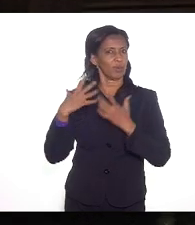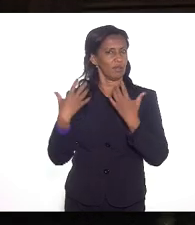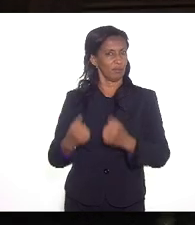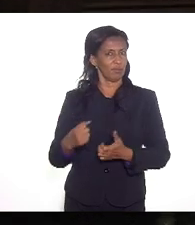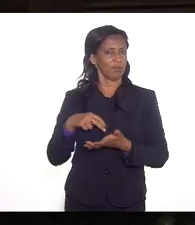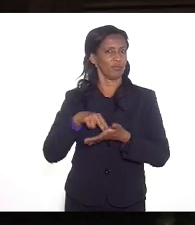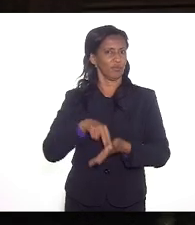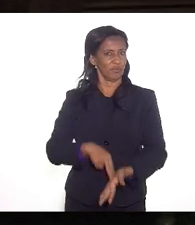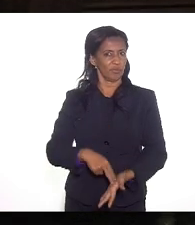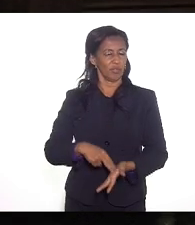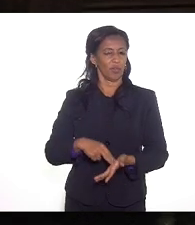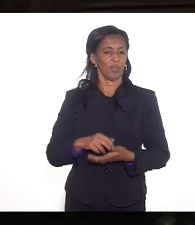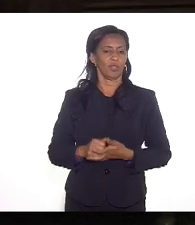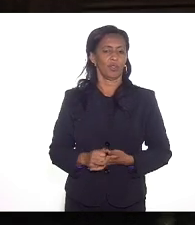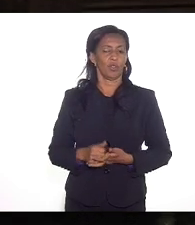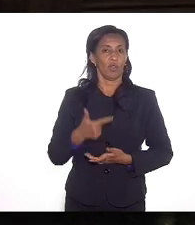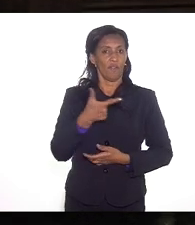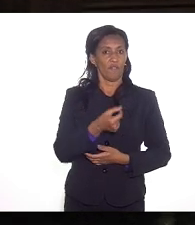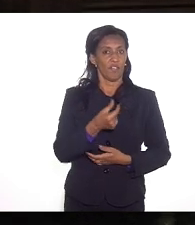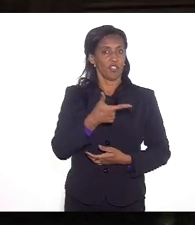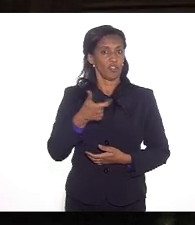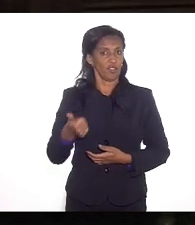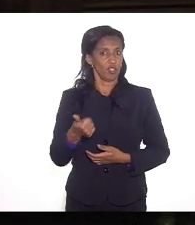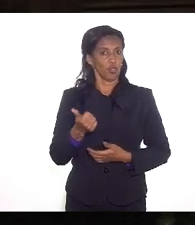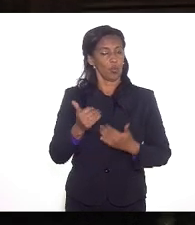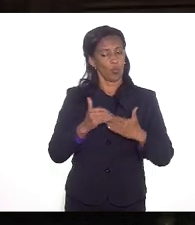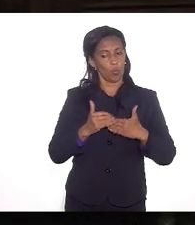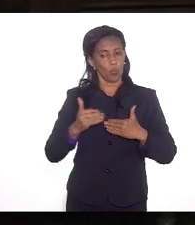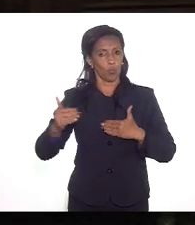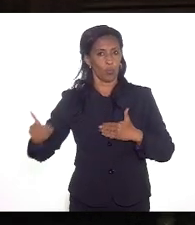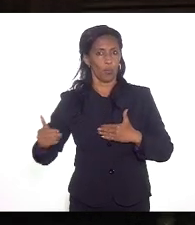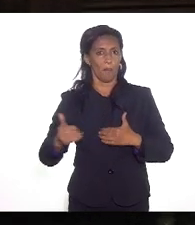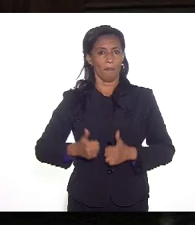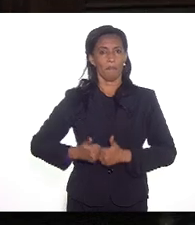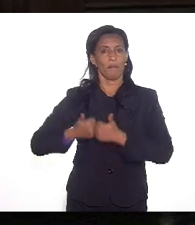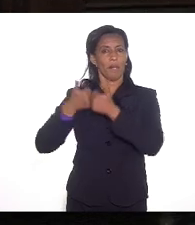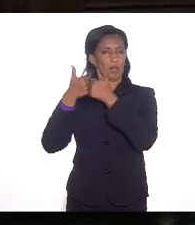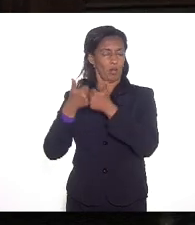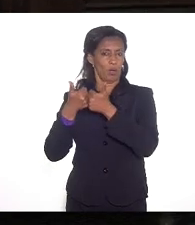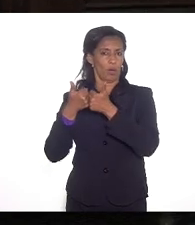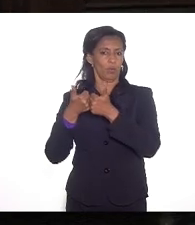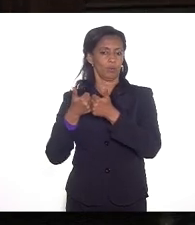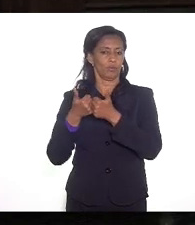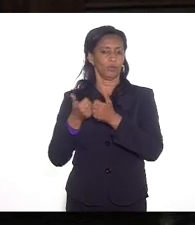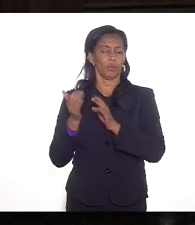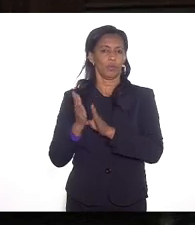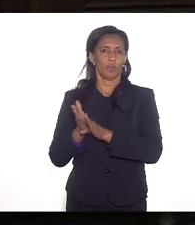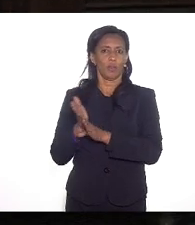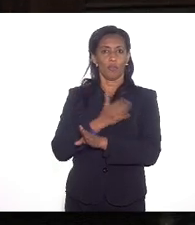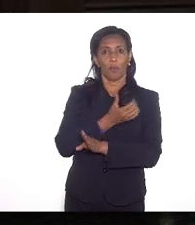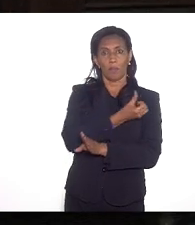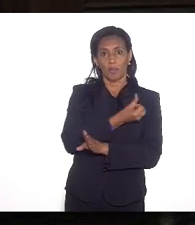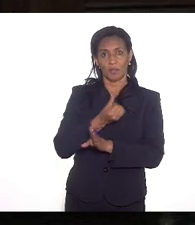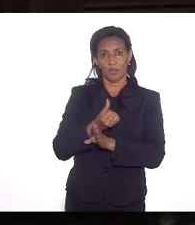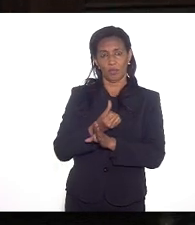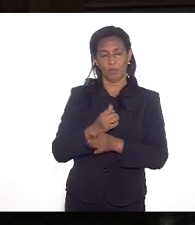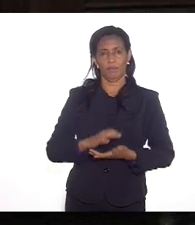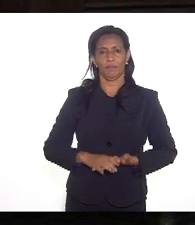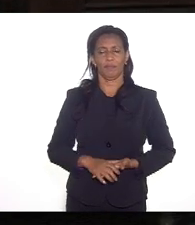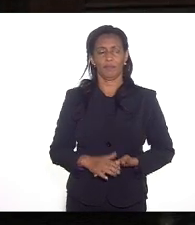que nós vamos ter um 2021 no segundo semestre muito melhor do que tivemos o primeiro semestre